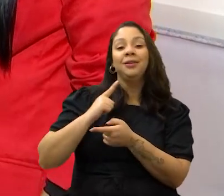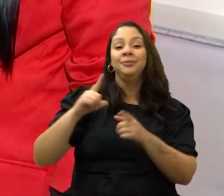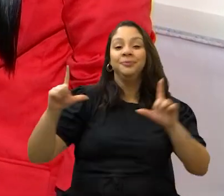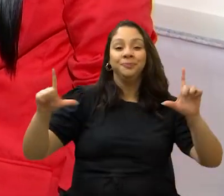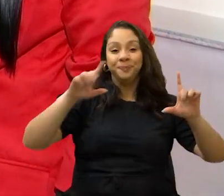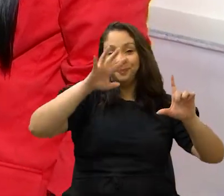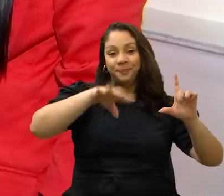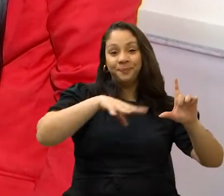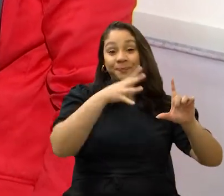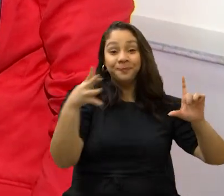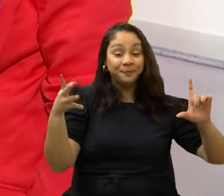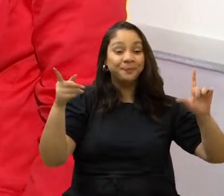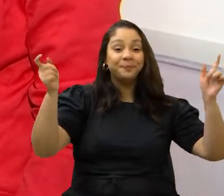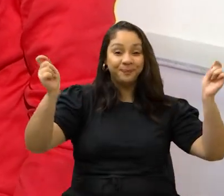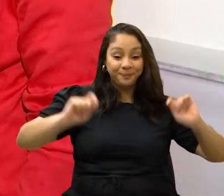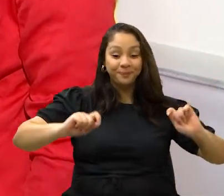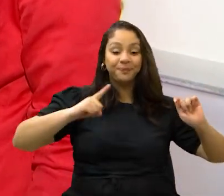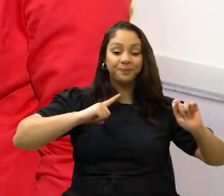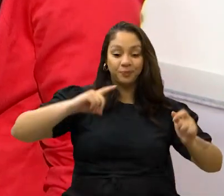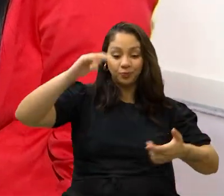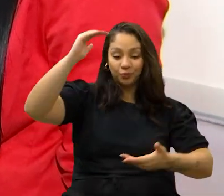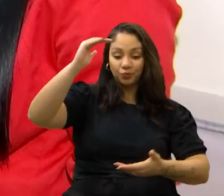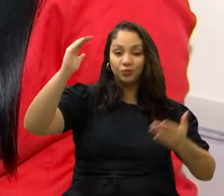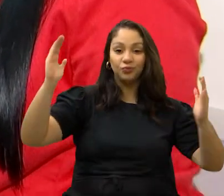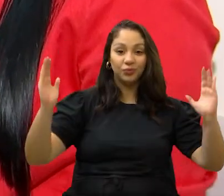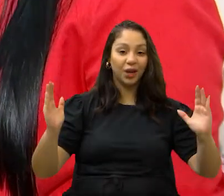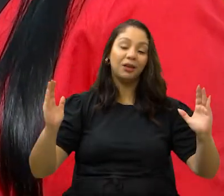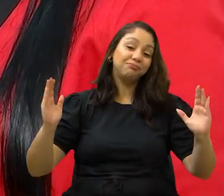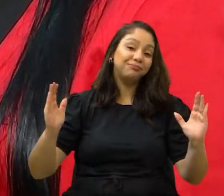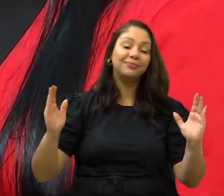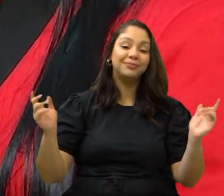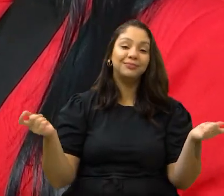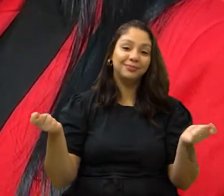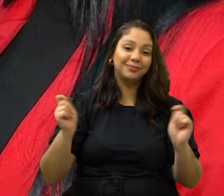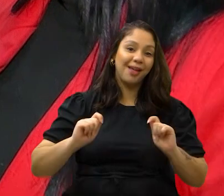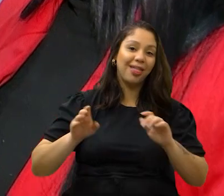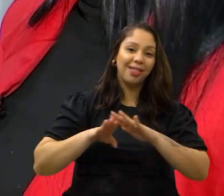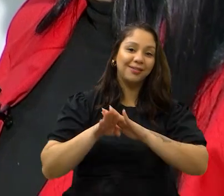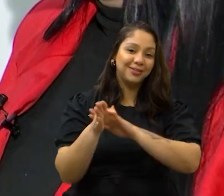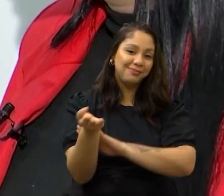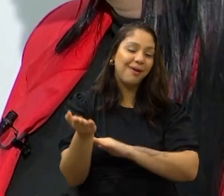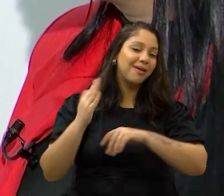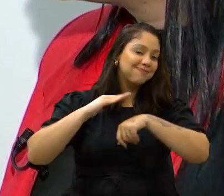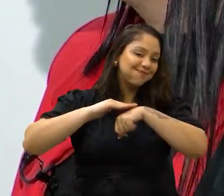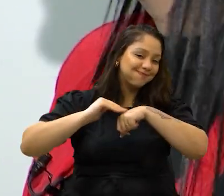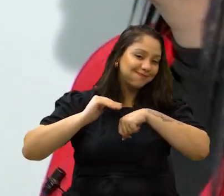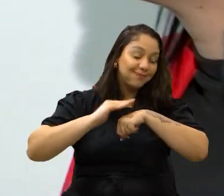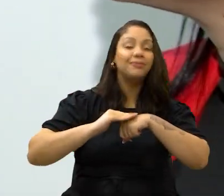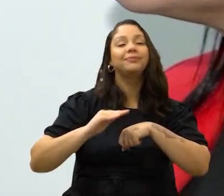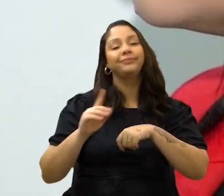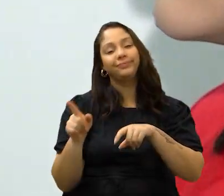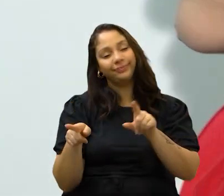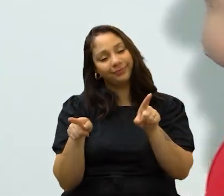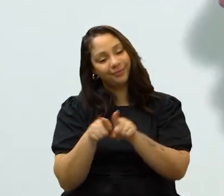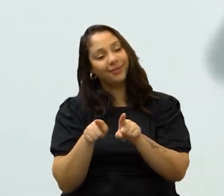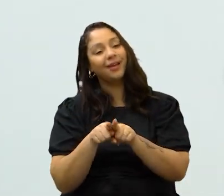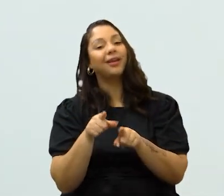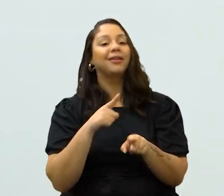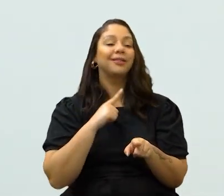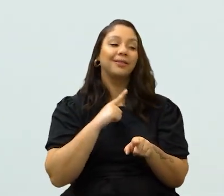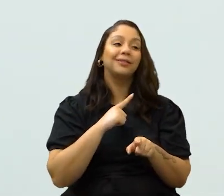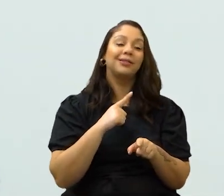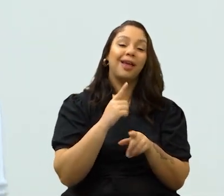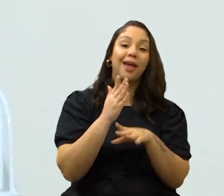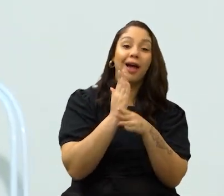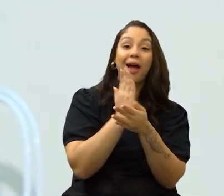a gaiola, o viveiro adequado de acordo com a necessidade delas, né? Elas são carinhosas, lógico, existem